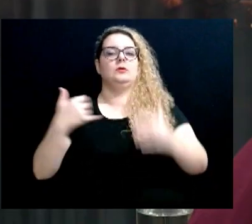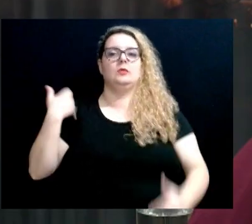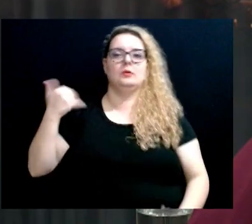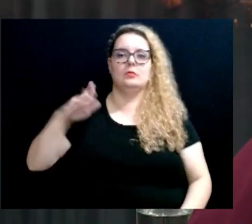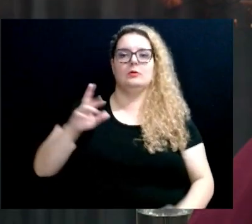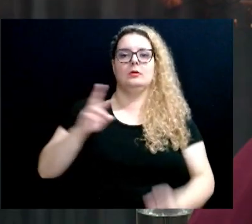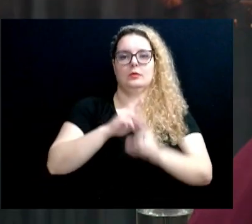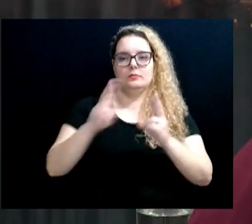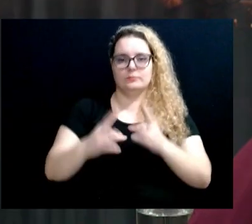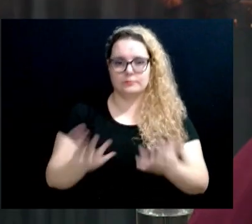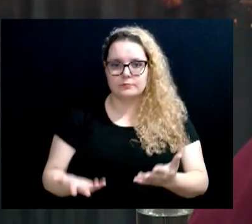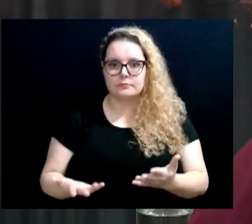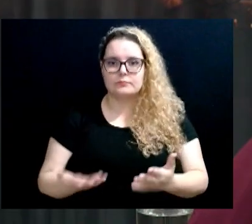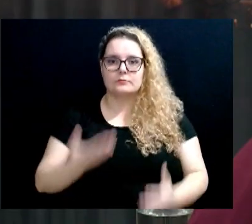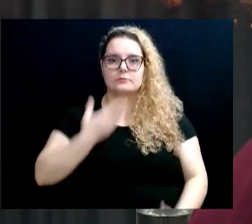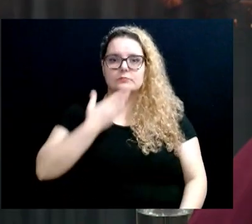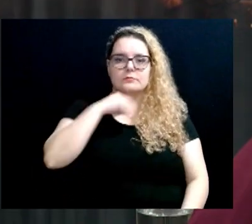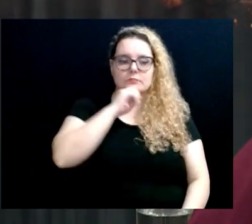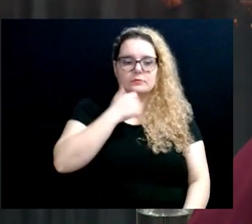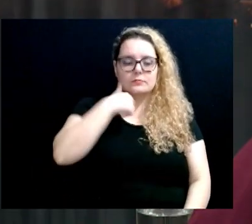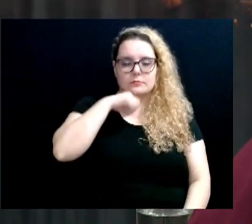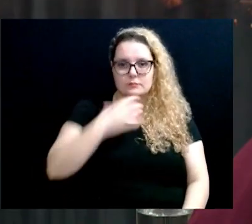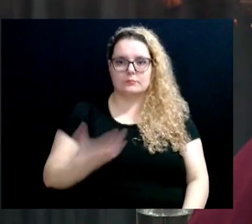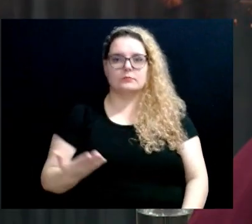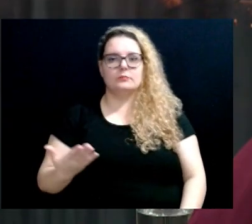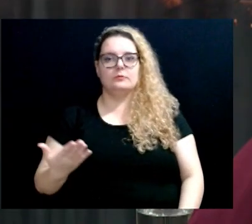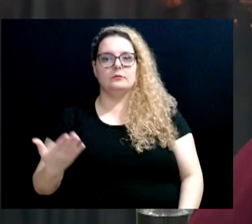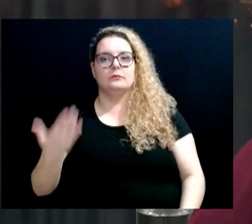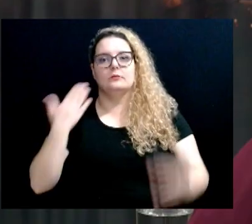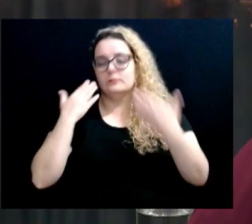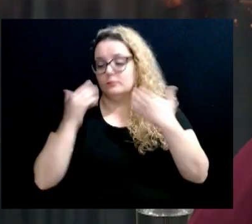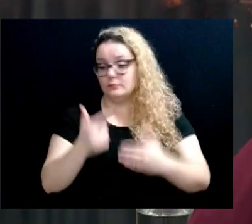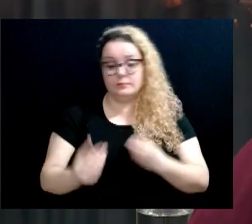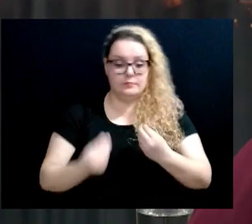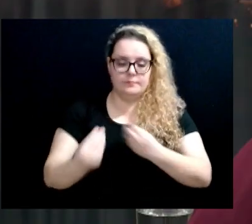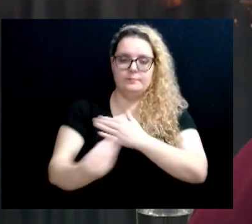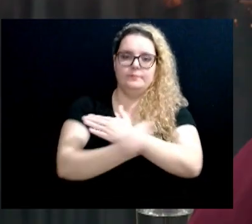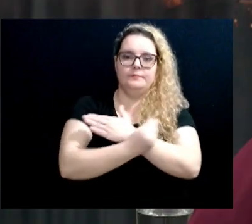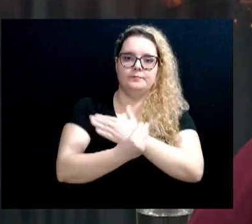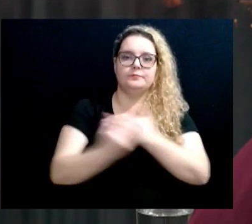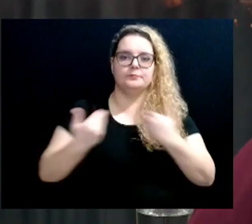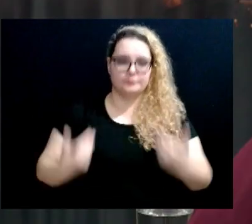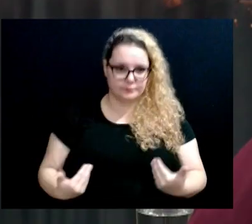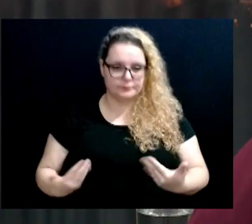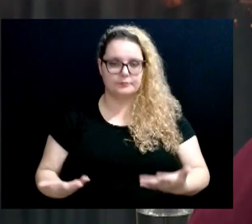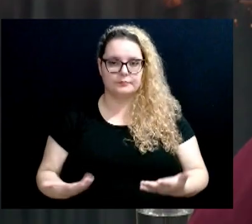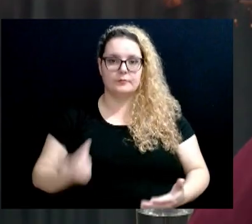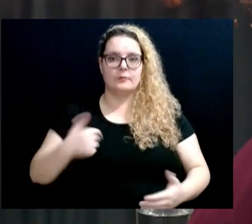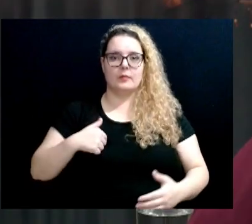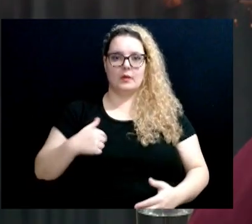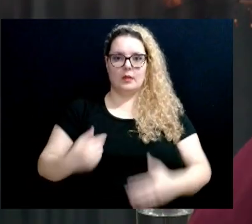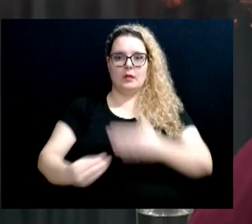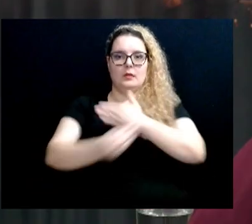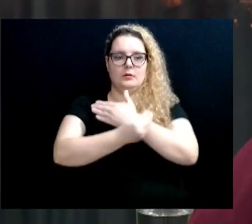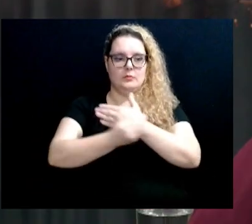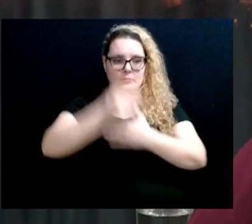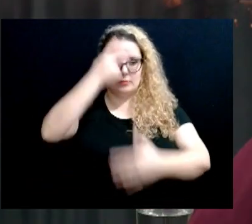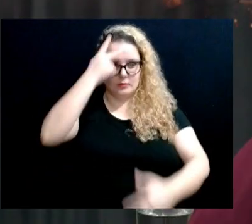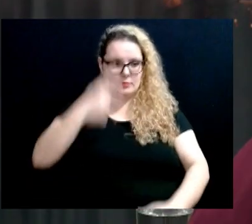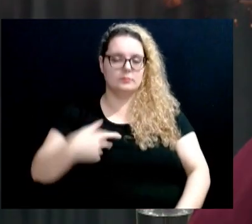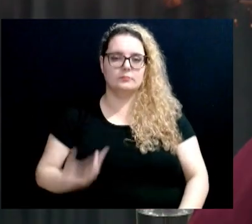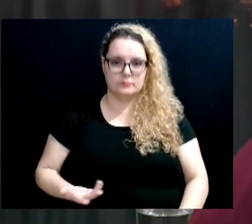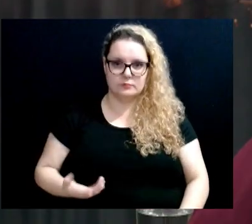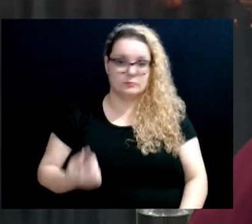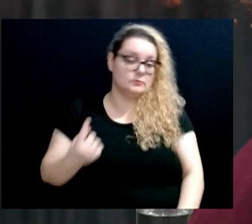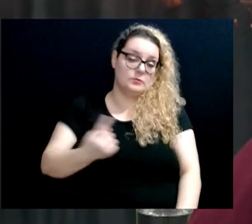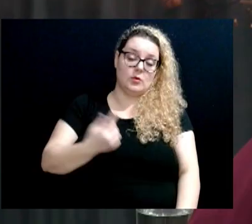meu pai e minha mãe psiquicamente não têm condições de cuidar de mim, então eu vou me cuidar de mim sozinho. E para cuidar